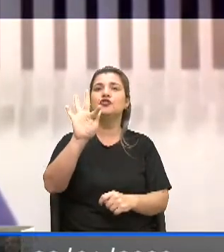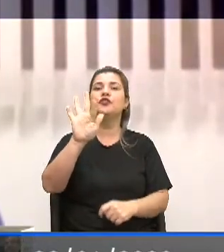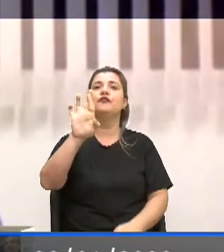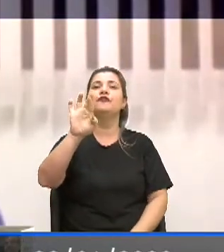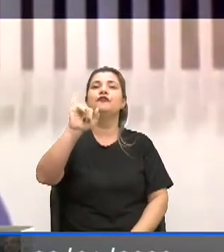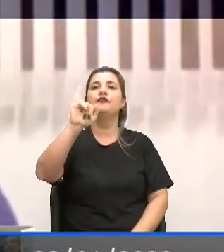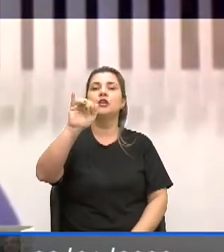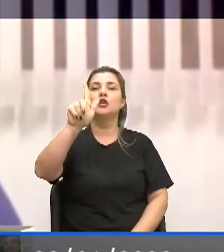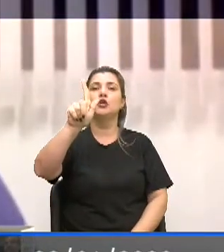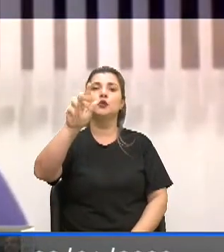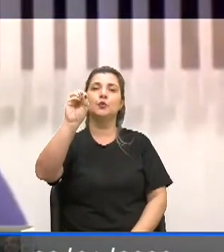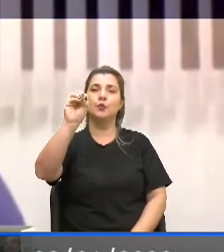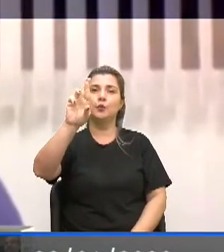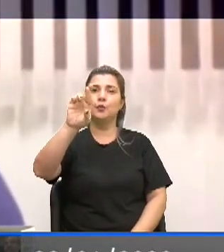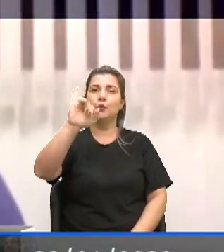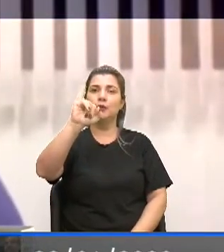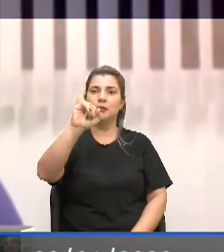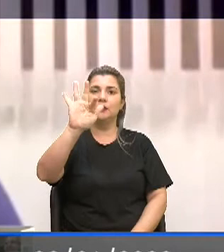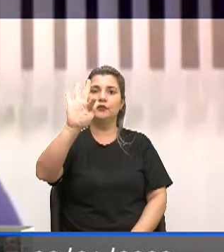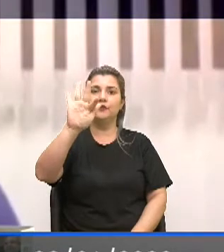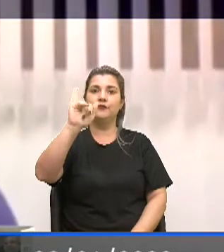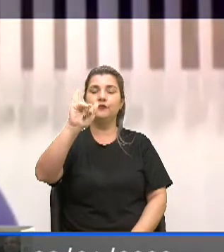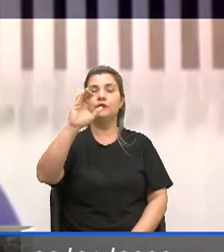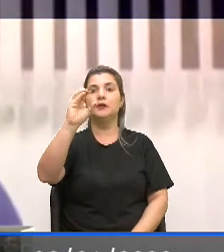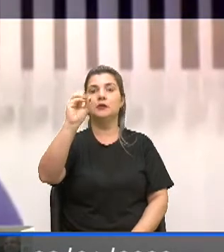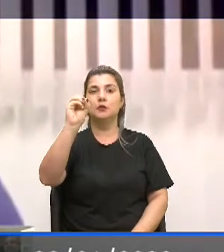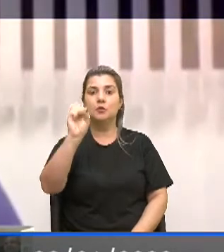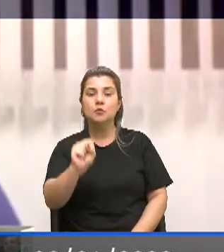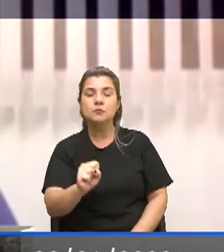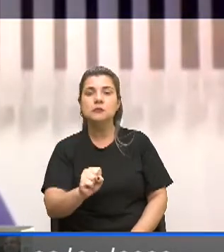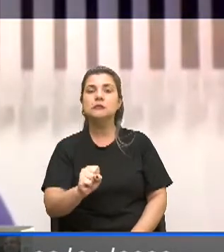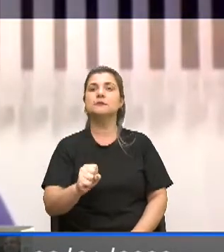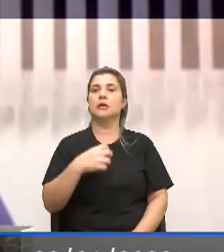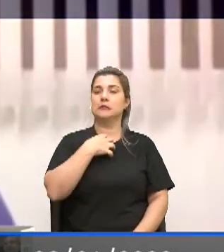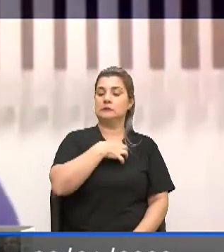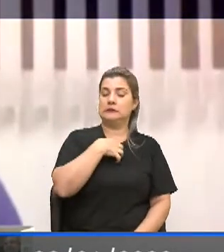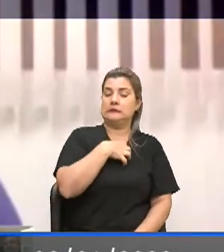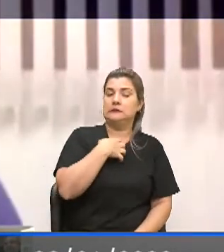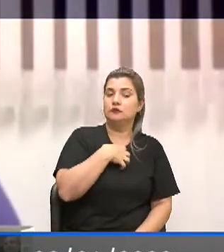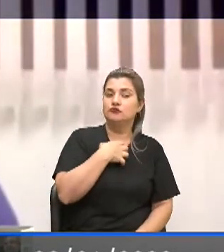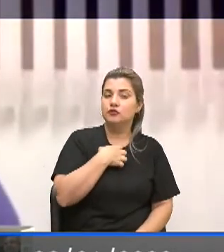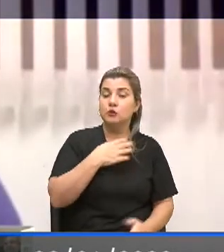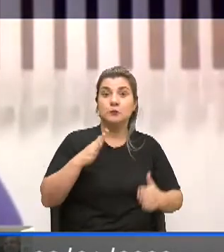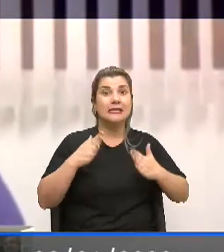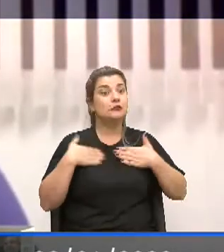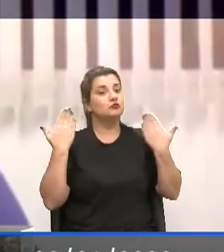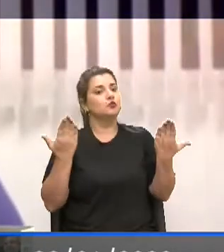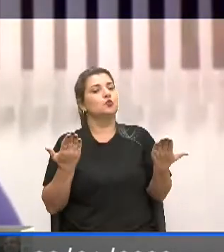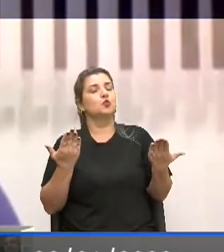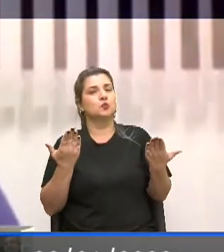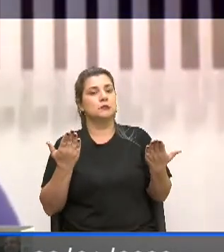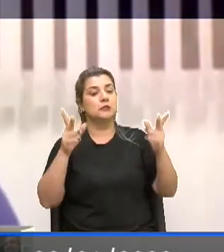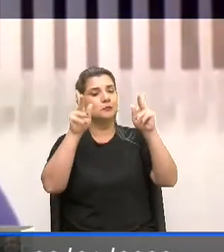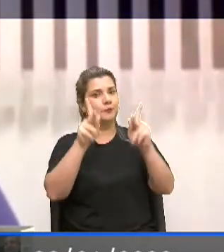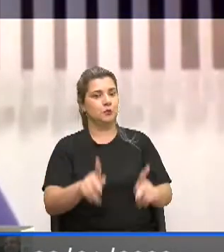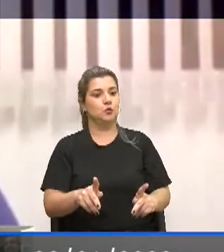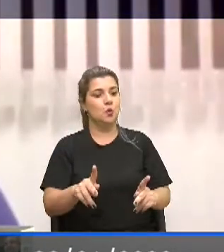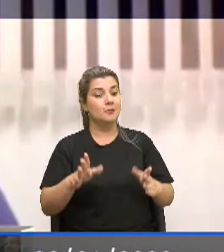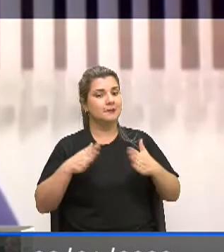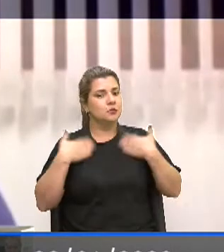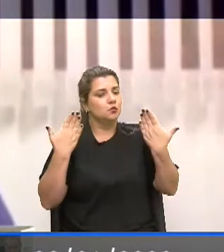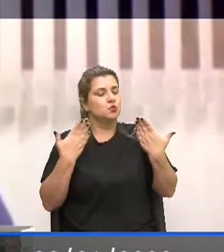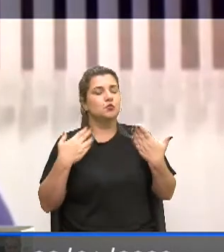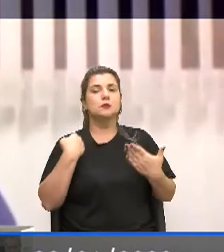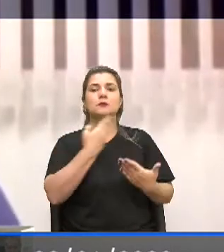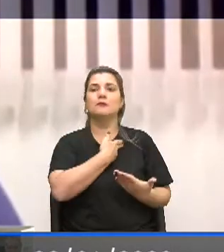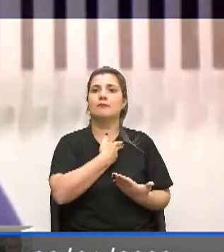sintomas parecidos, né? Isso tudo assusta as pessoas, assusta todos nós, né? Então, quando aparecem sintomas, já, né,